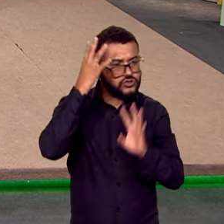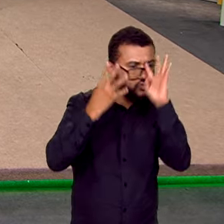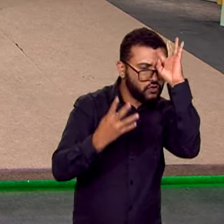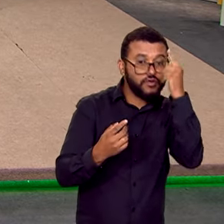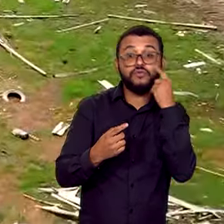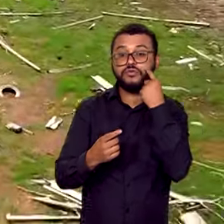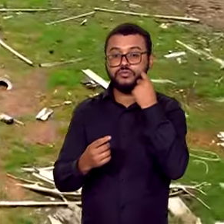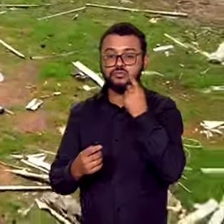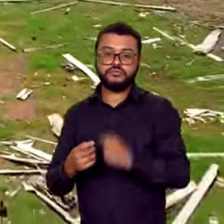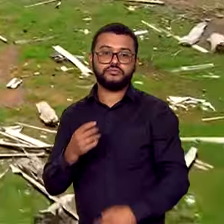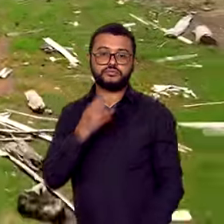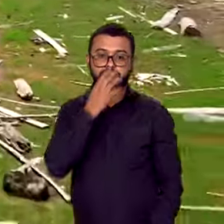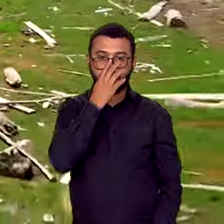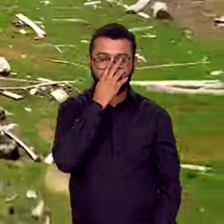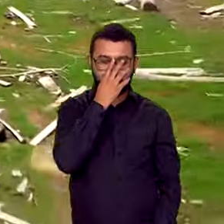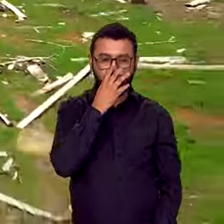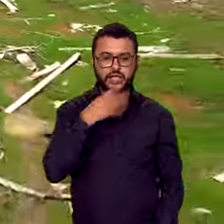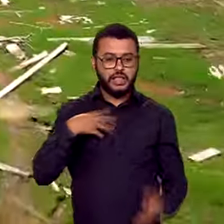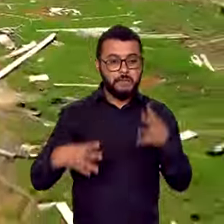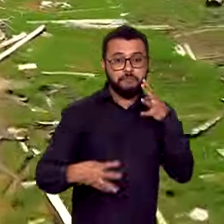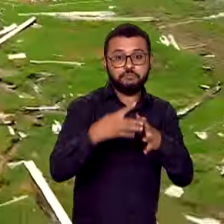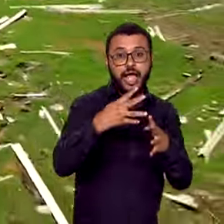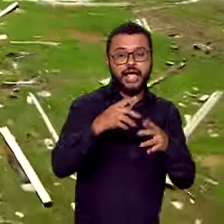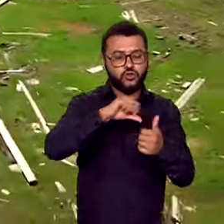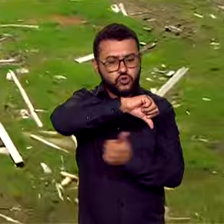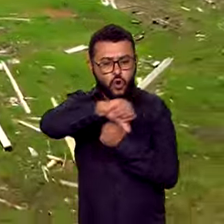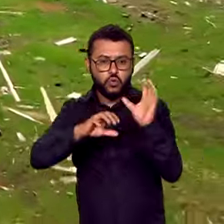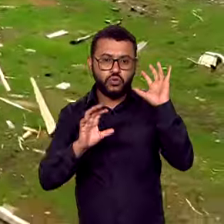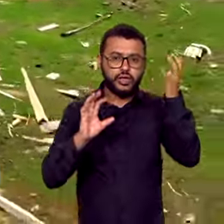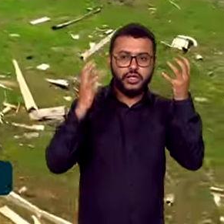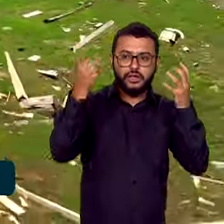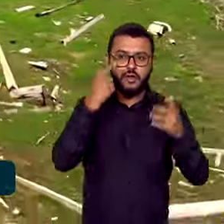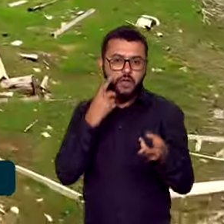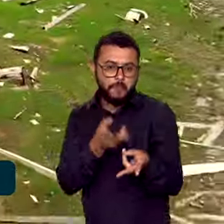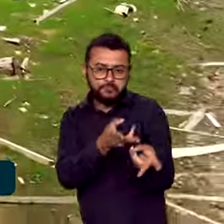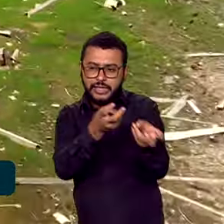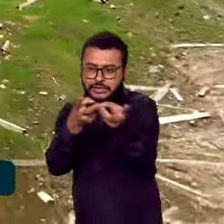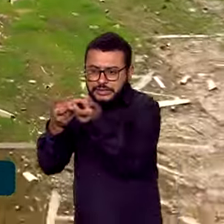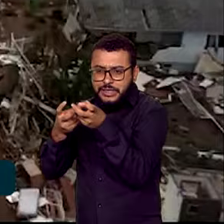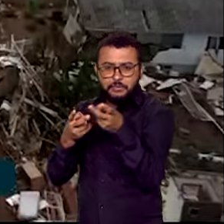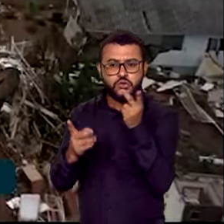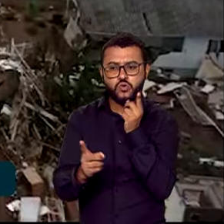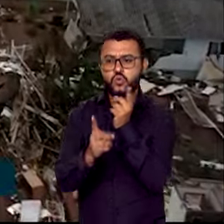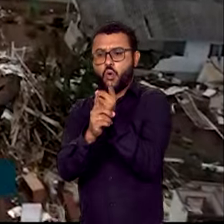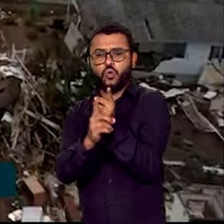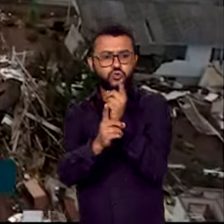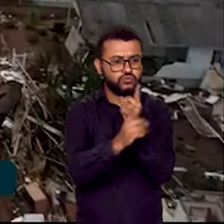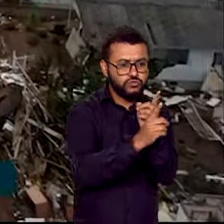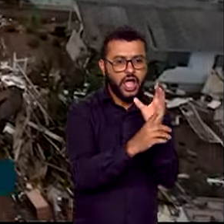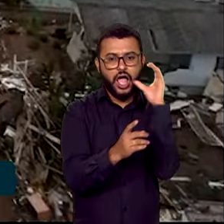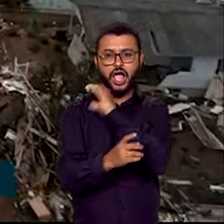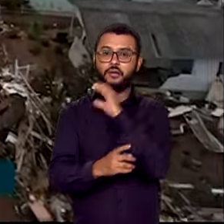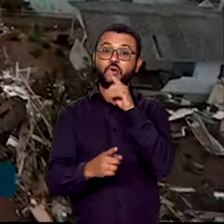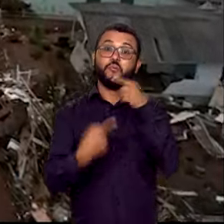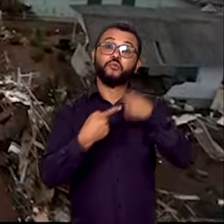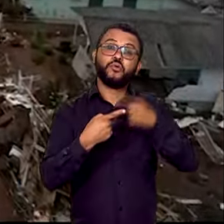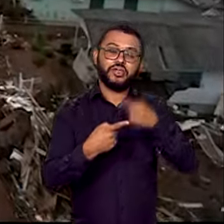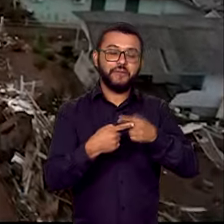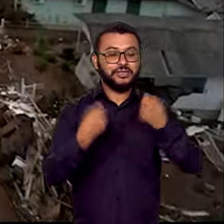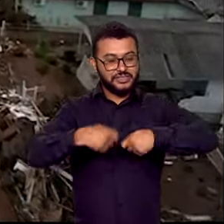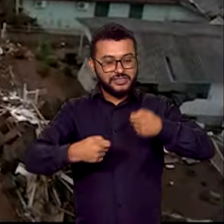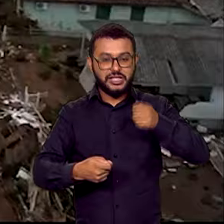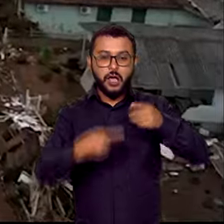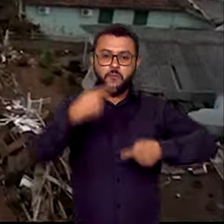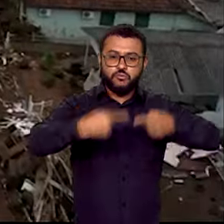soluções. Os impactos da mudança climática estão sendo percebidos rapidamente e é necessário que as políticas públicas e